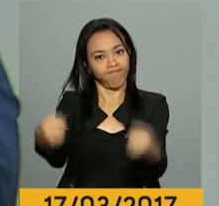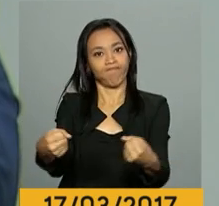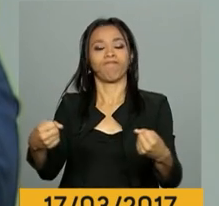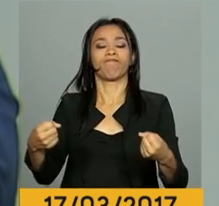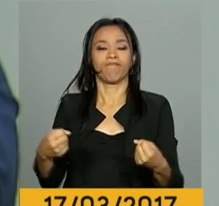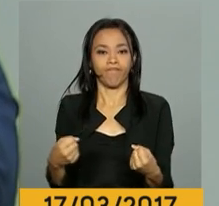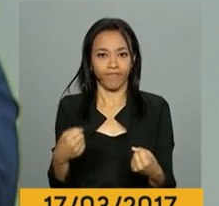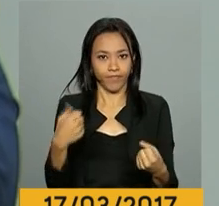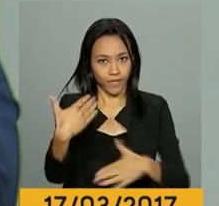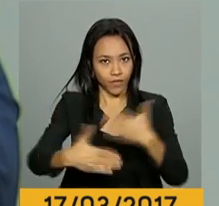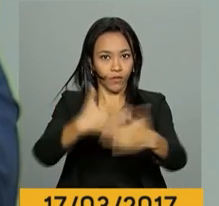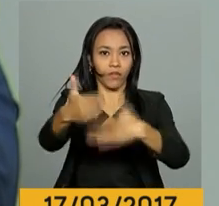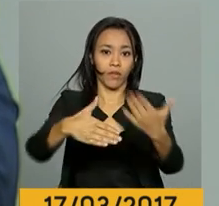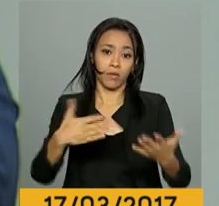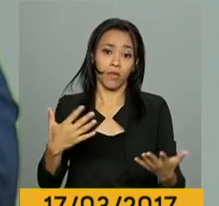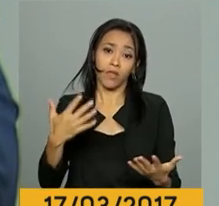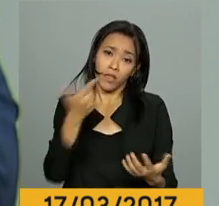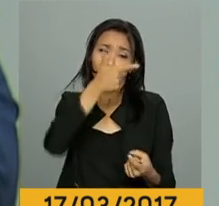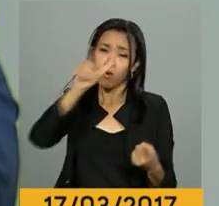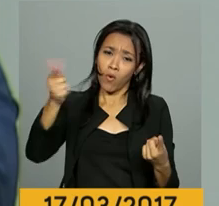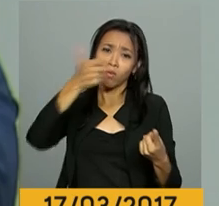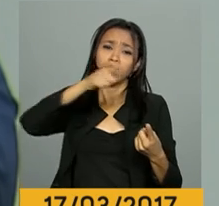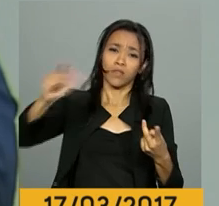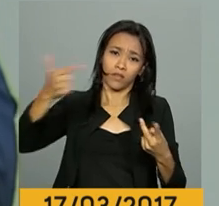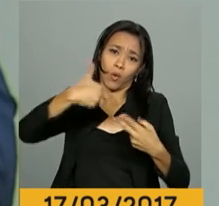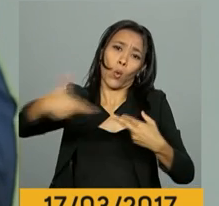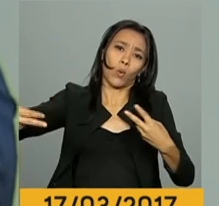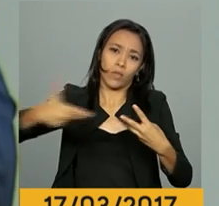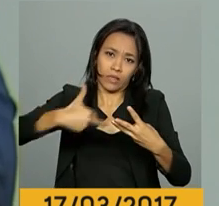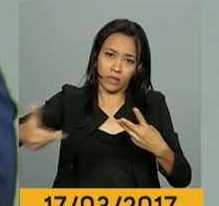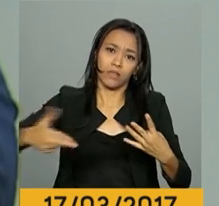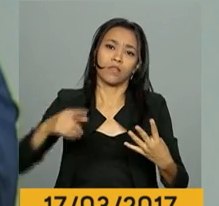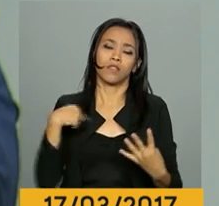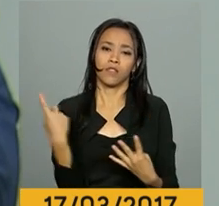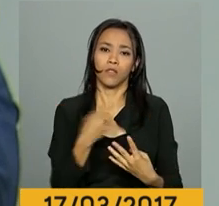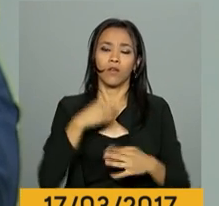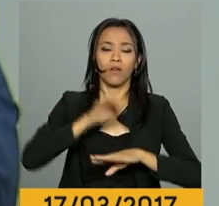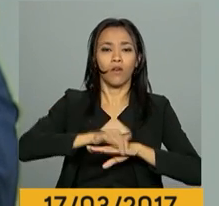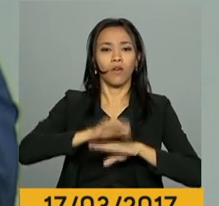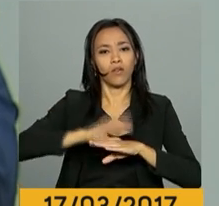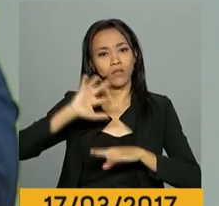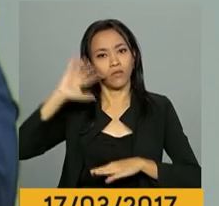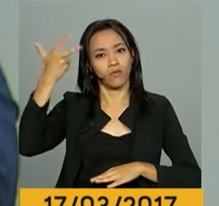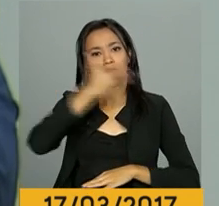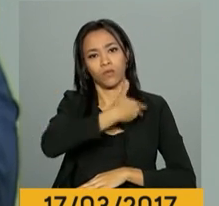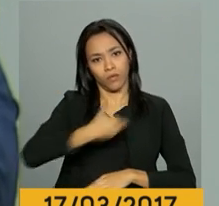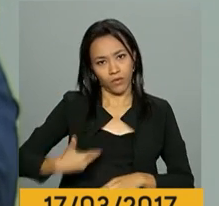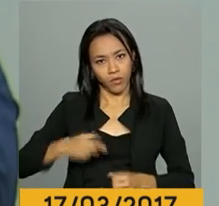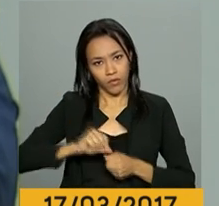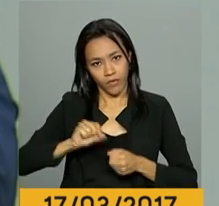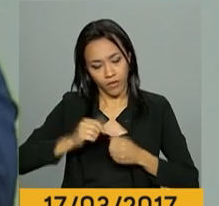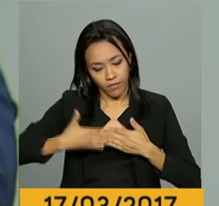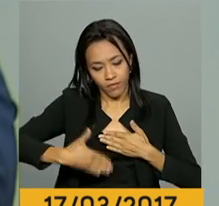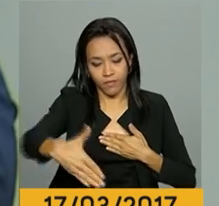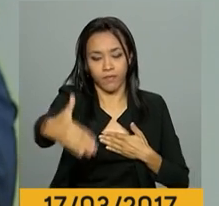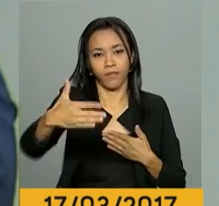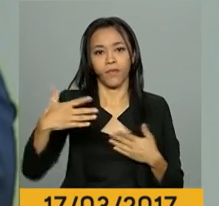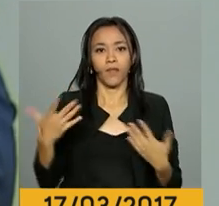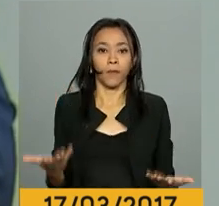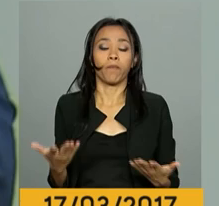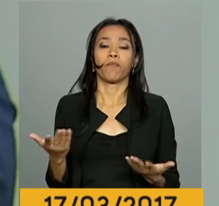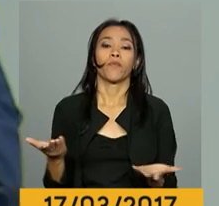Crescendo. E de outras tantas medidas que vêm sendo tomadas ao longo do tempo. Mas, especialmente, como